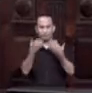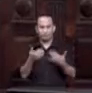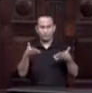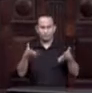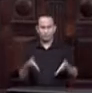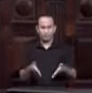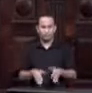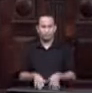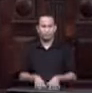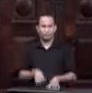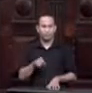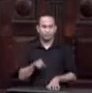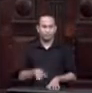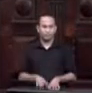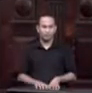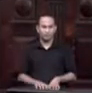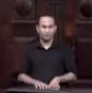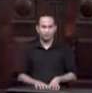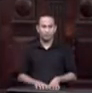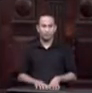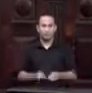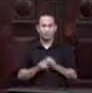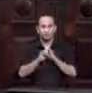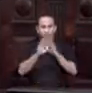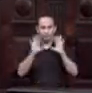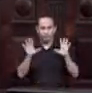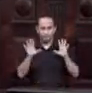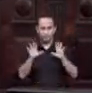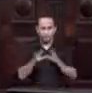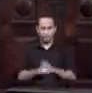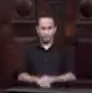da administração pública. Claramente,